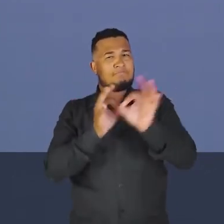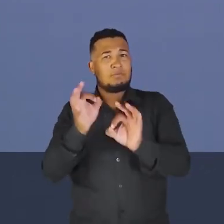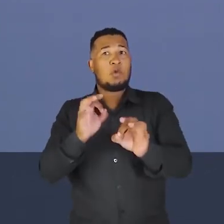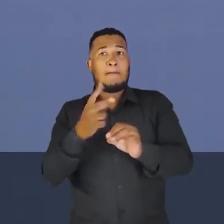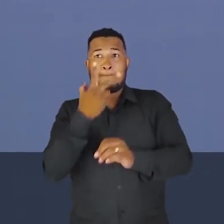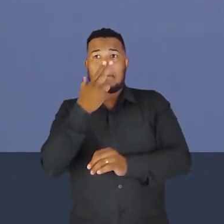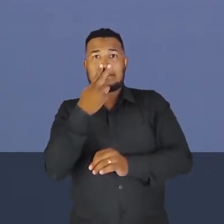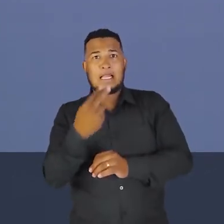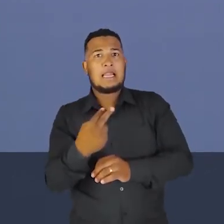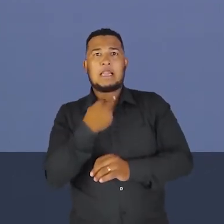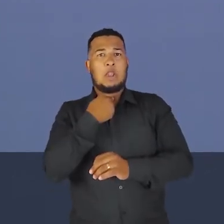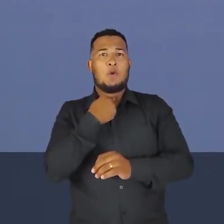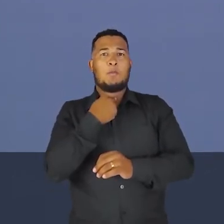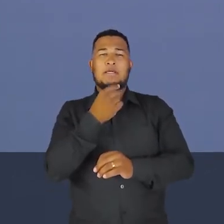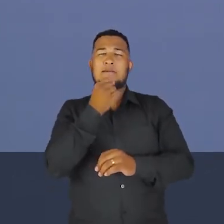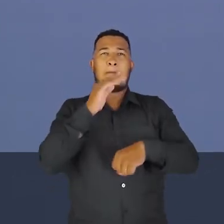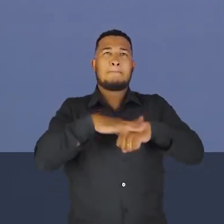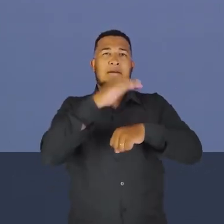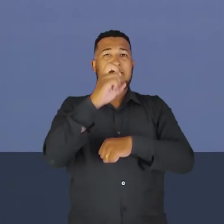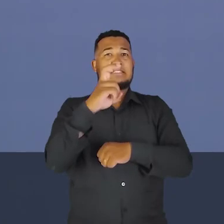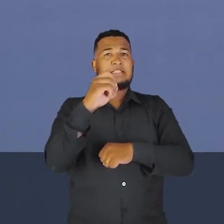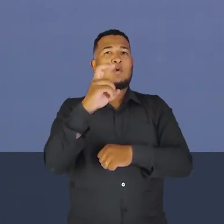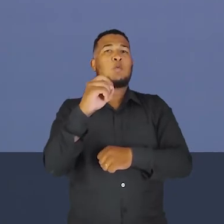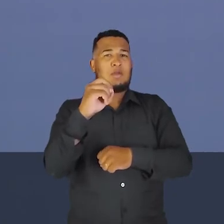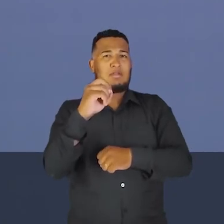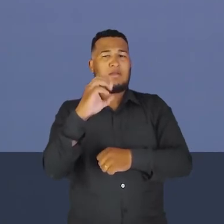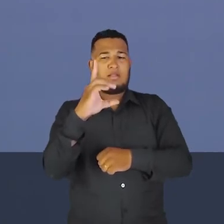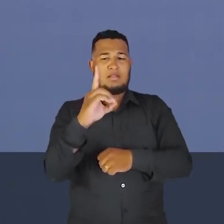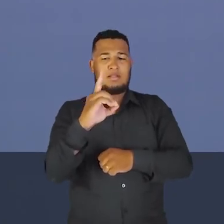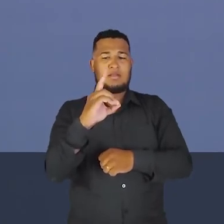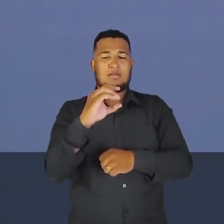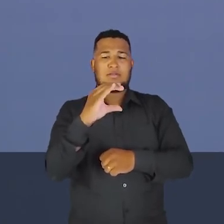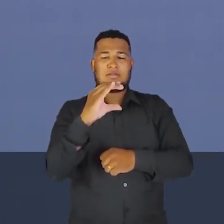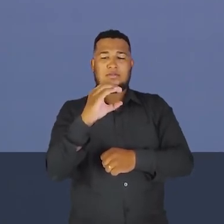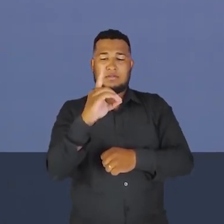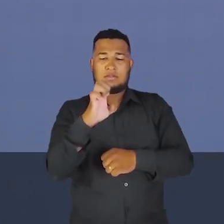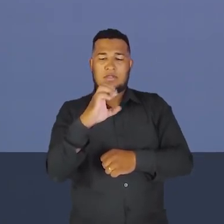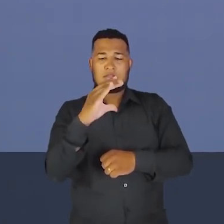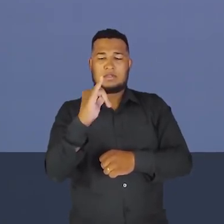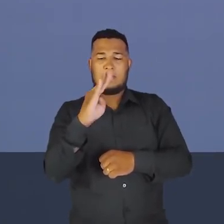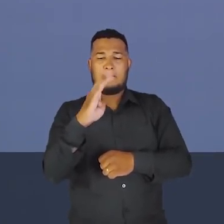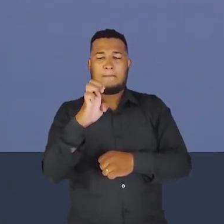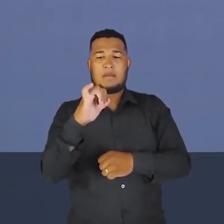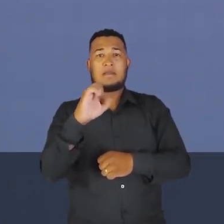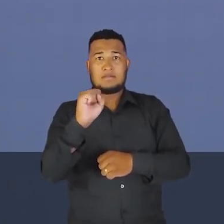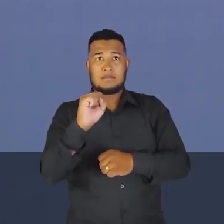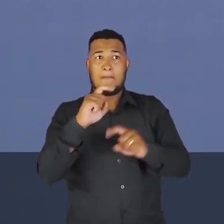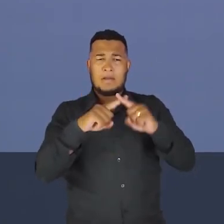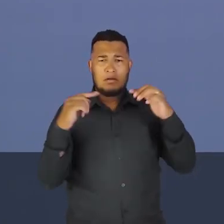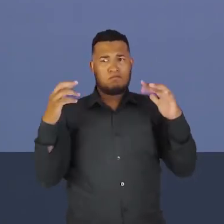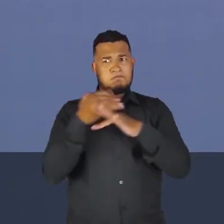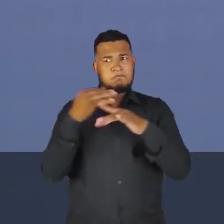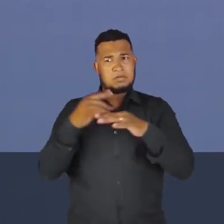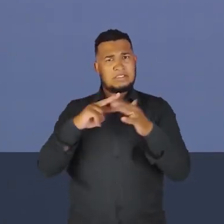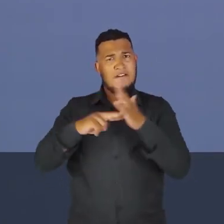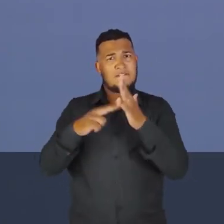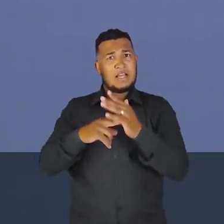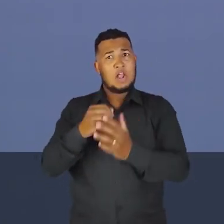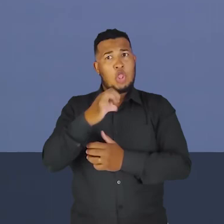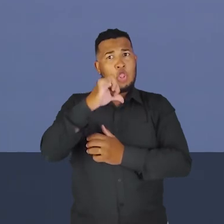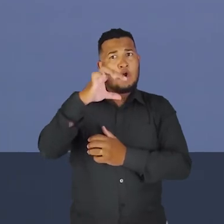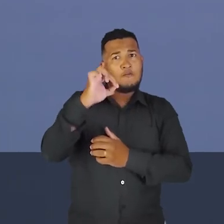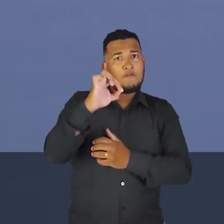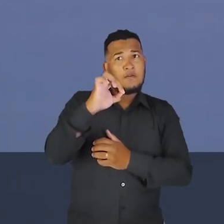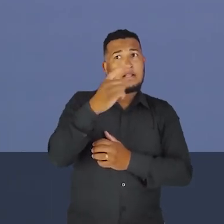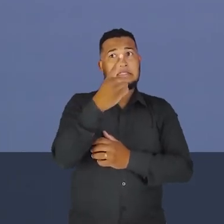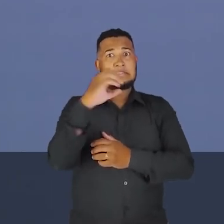poderia ultrapassar 50 decibéis, mas nos centros urbanos nós temos até de 90 a 100 decibéis, ok?